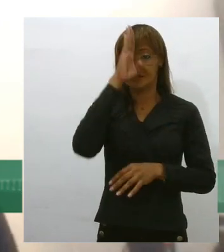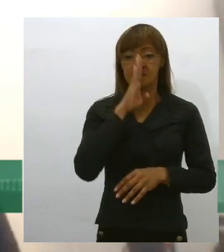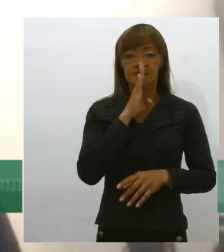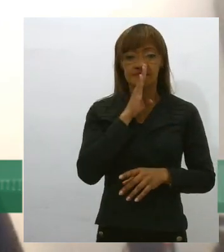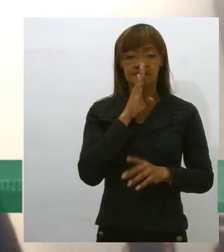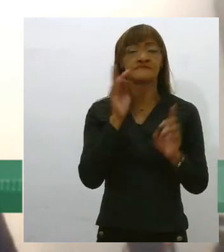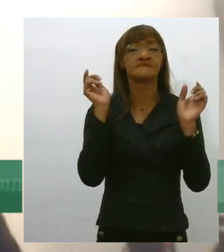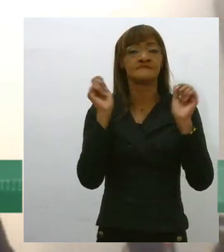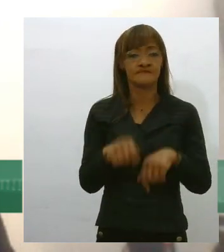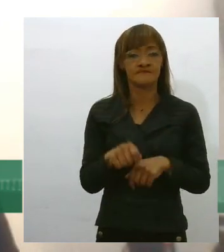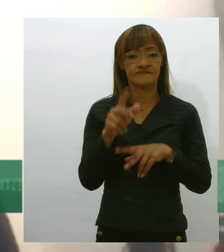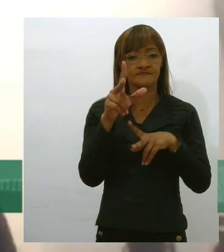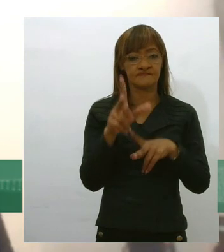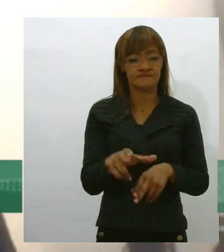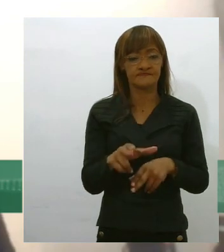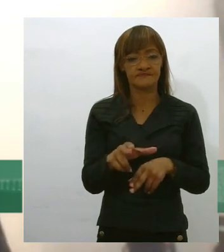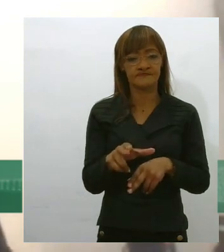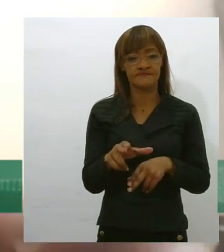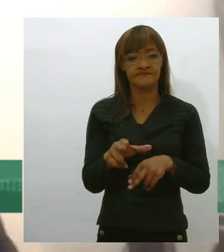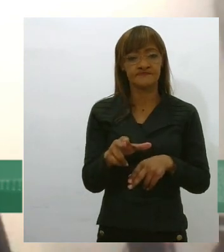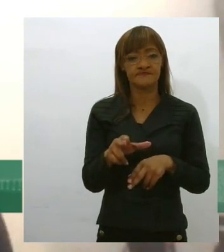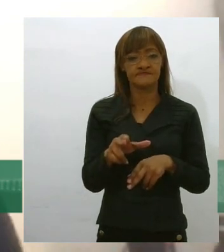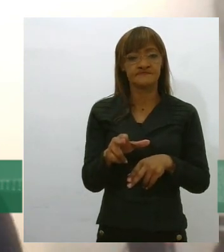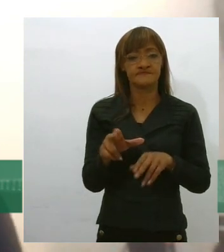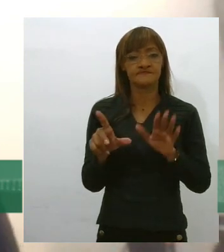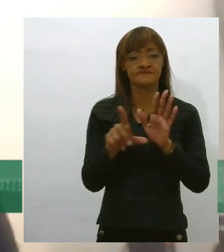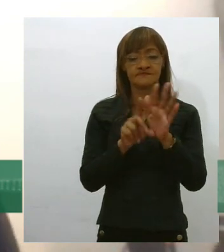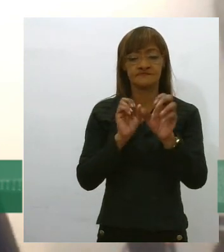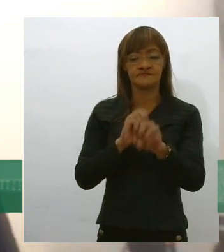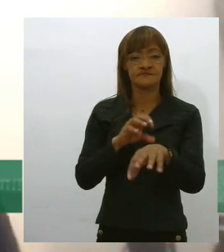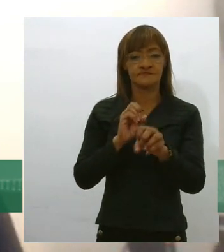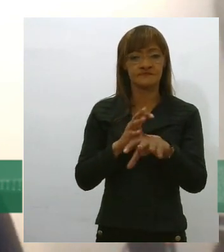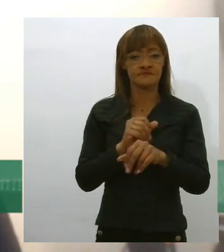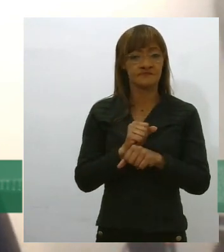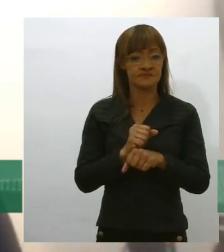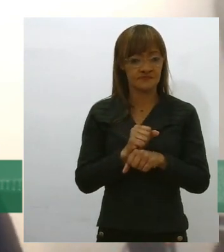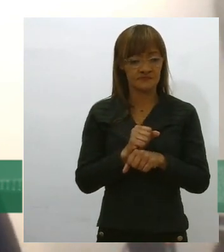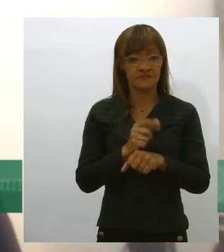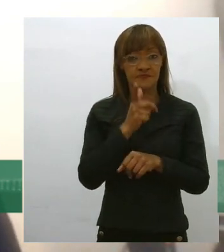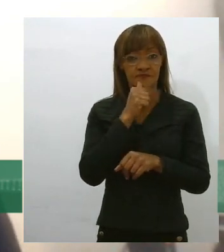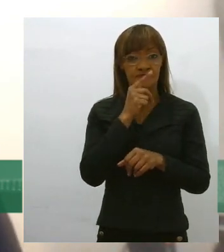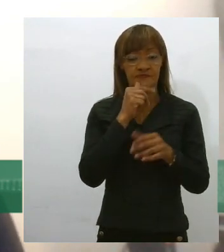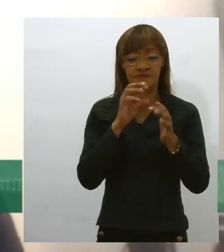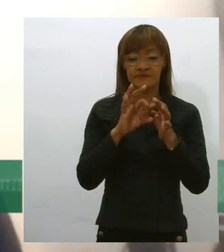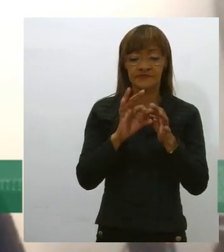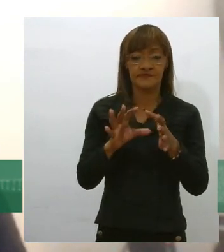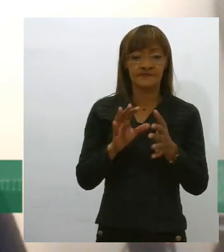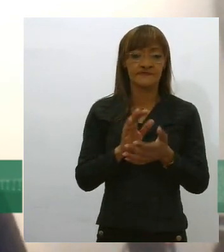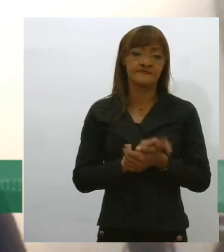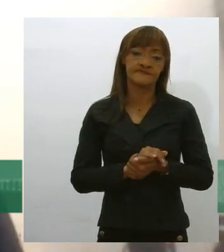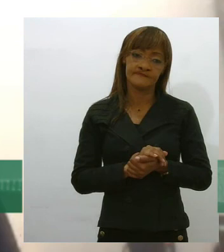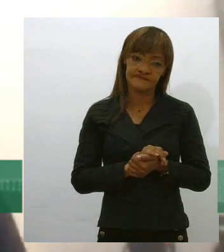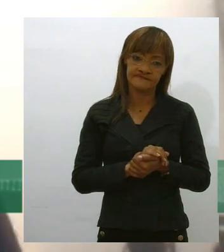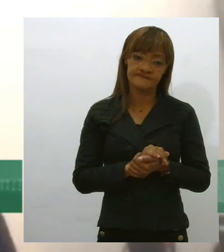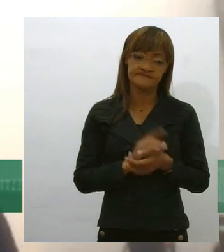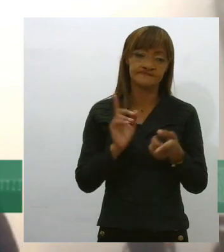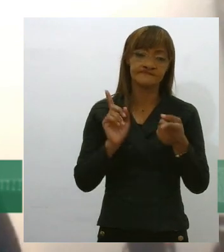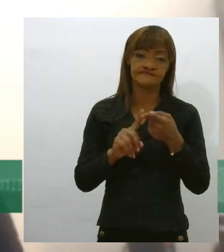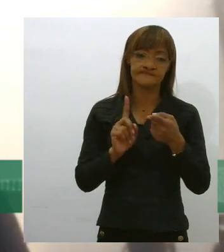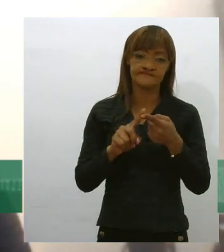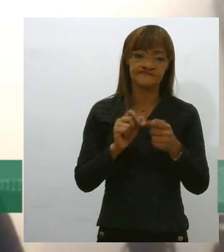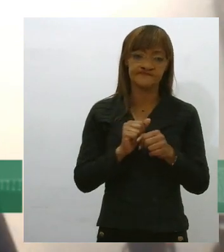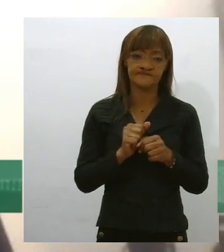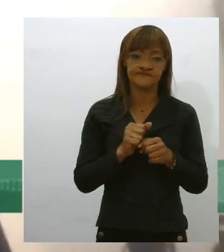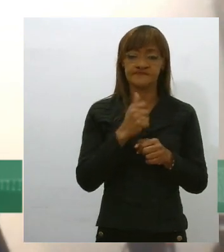qual com a mesa Boa tarde e a educação que fornecimento de água não é que o acesso ao transporte